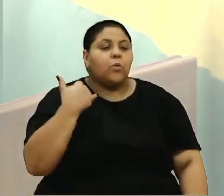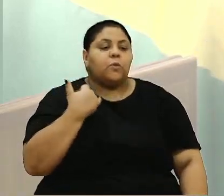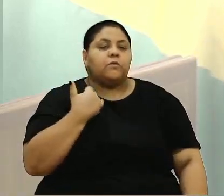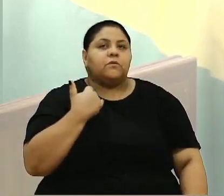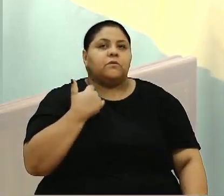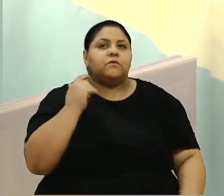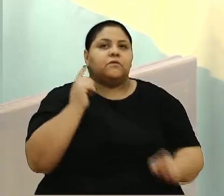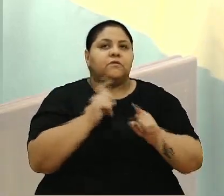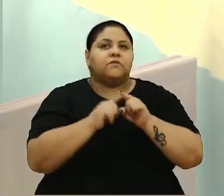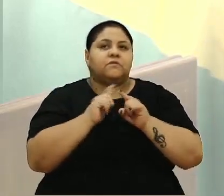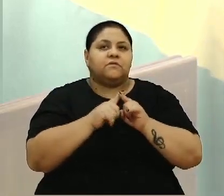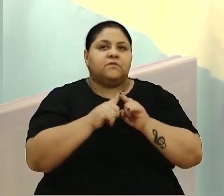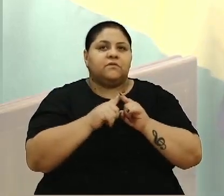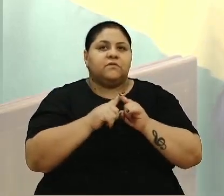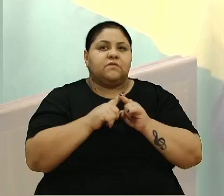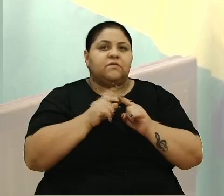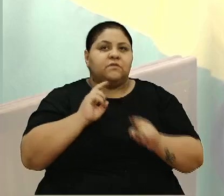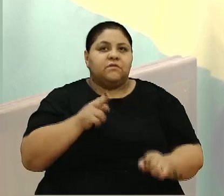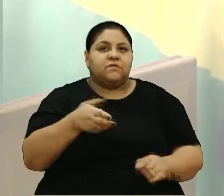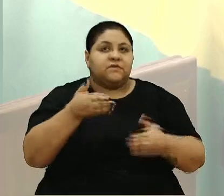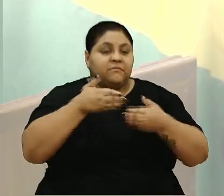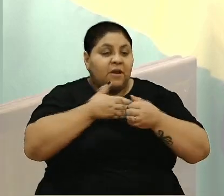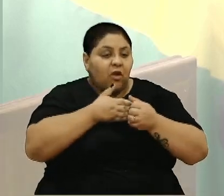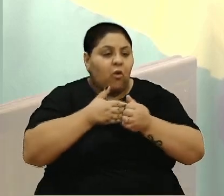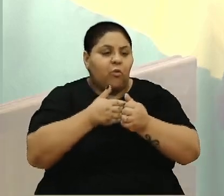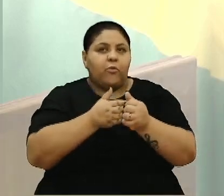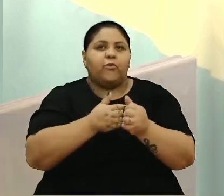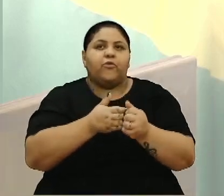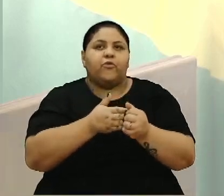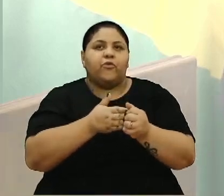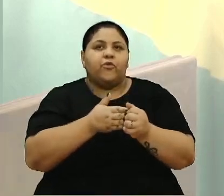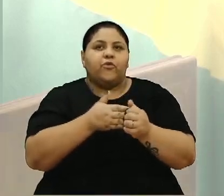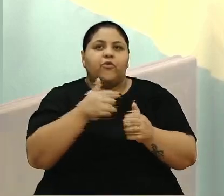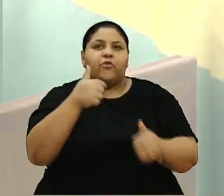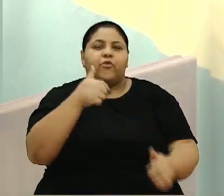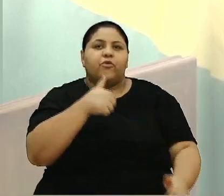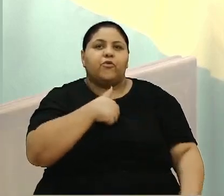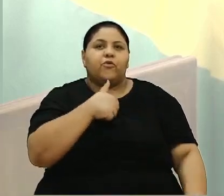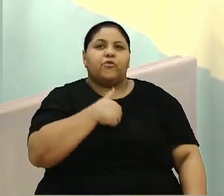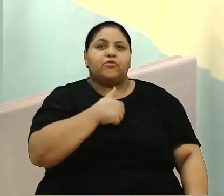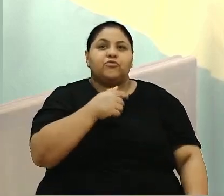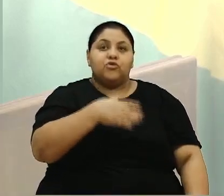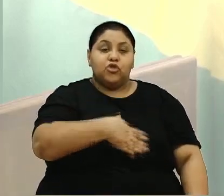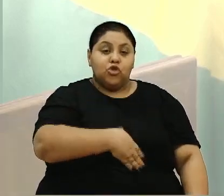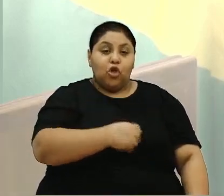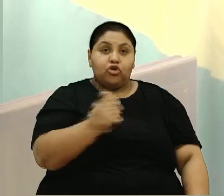Porque eu sempre acompanhei. E o meu é muito amigo do seu, inclusive, né?